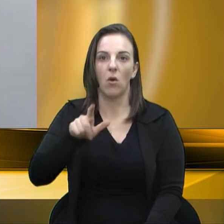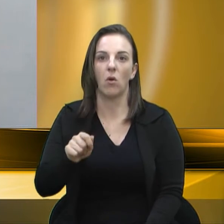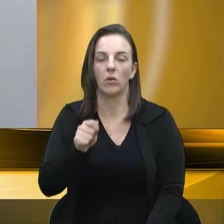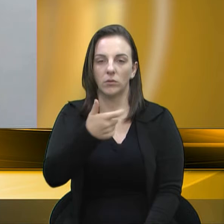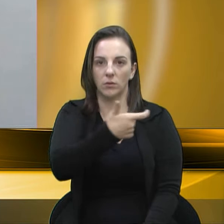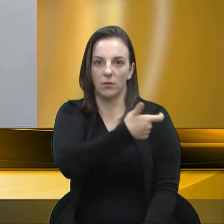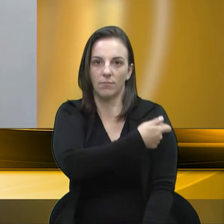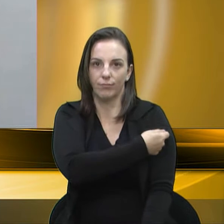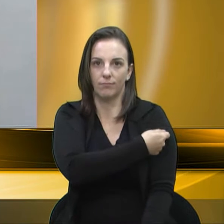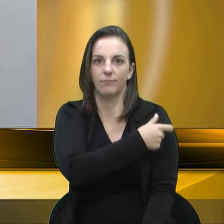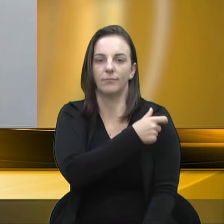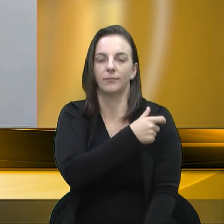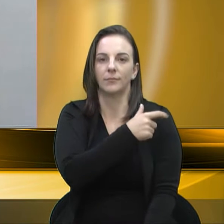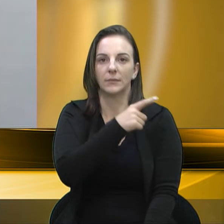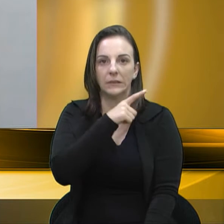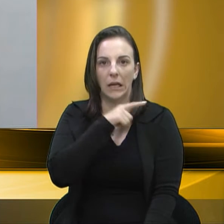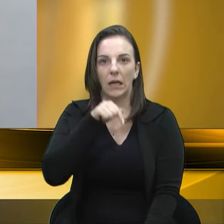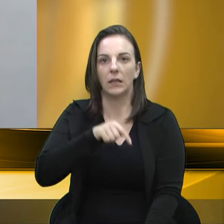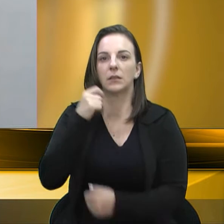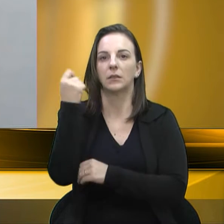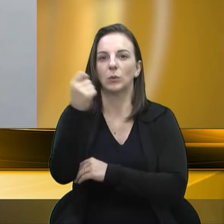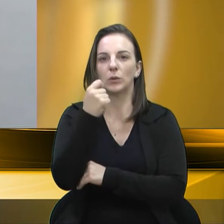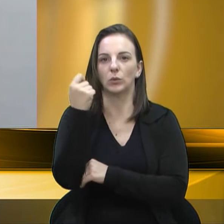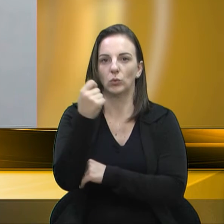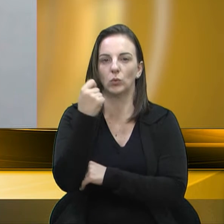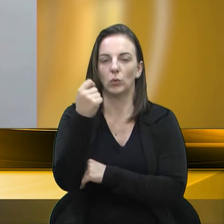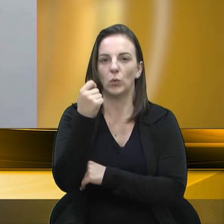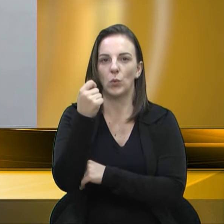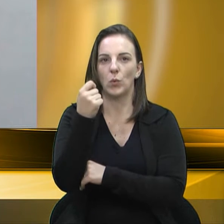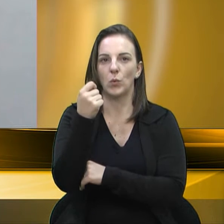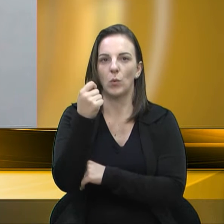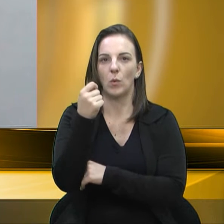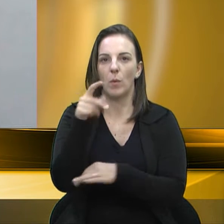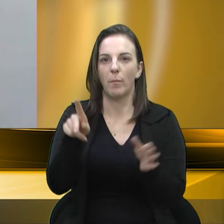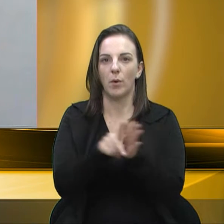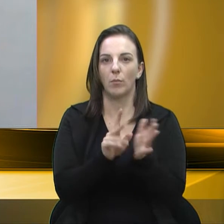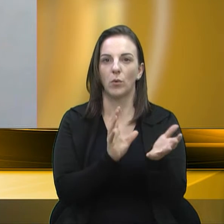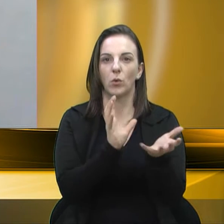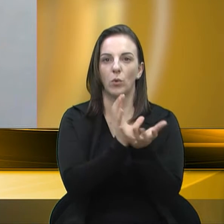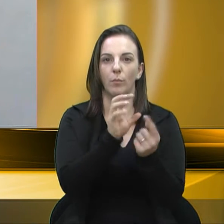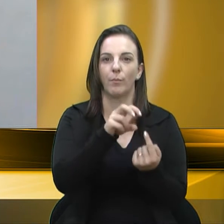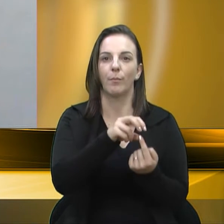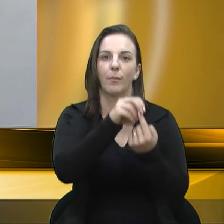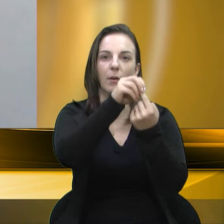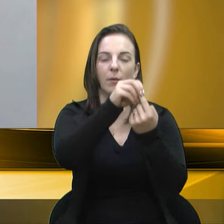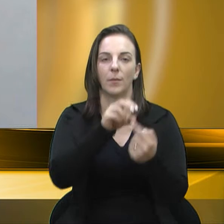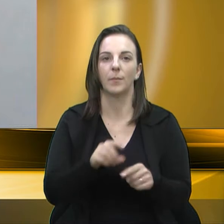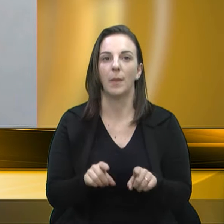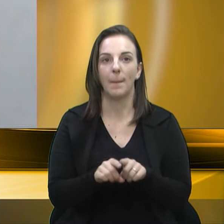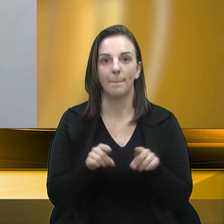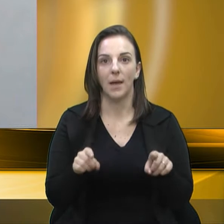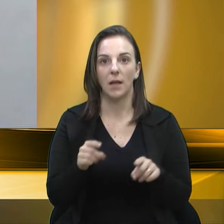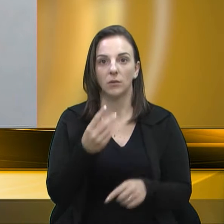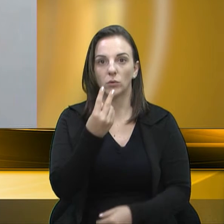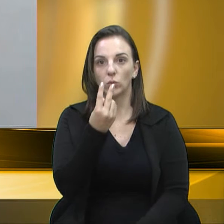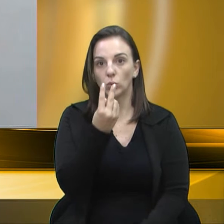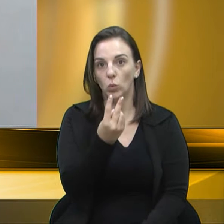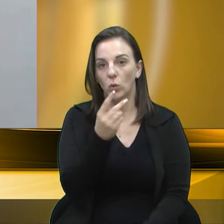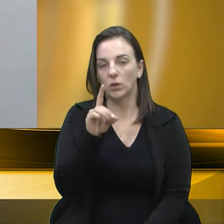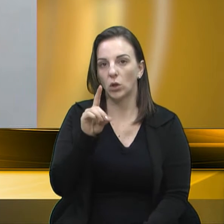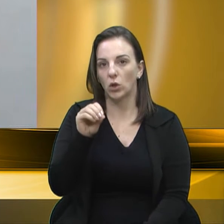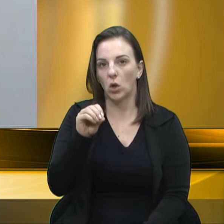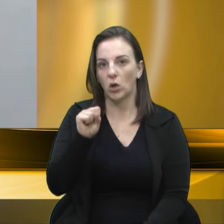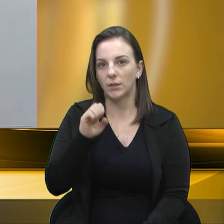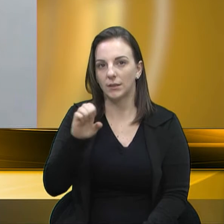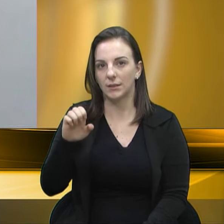vacinação dos grupos prioritários. Né? E essas duas doses, na verdade, seriam 9